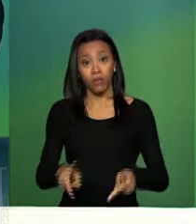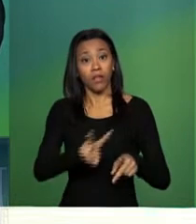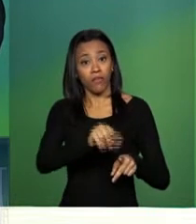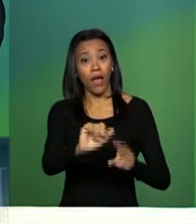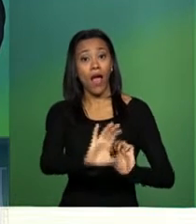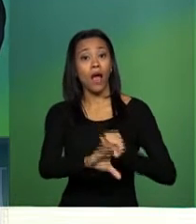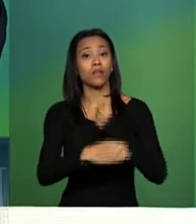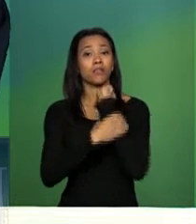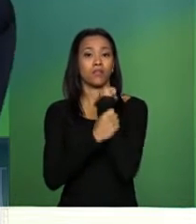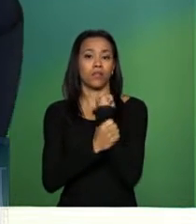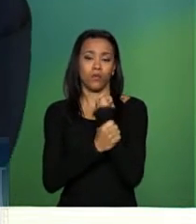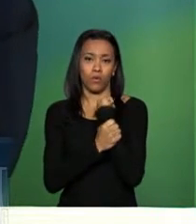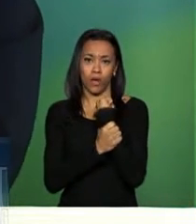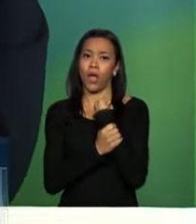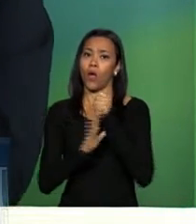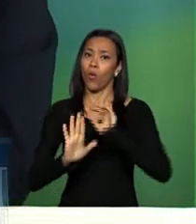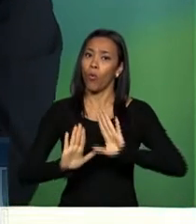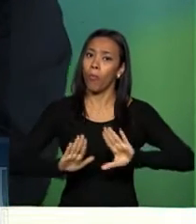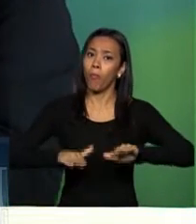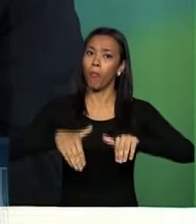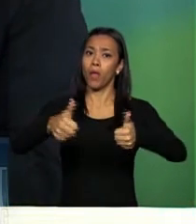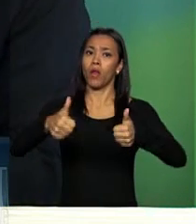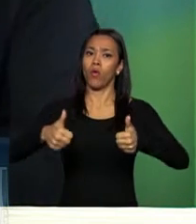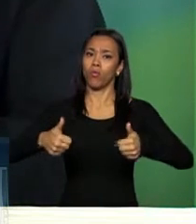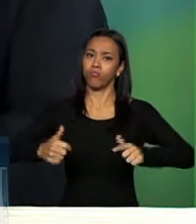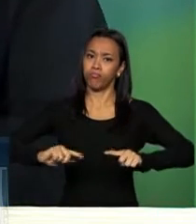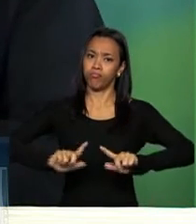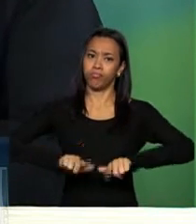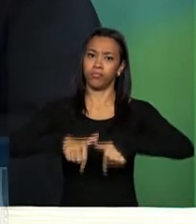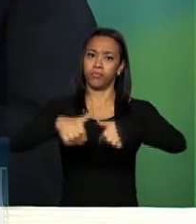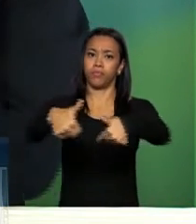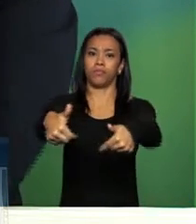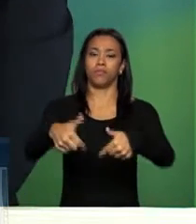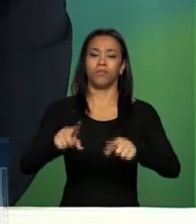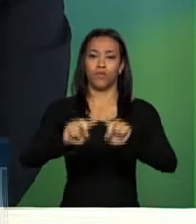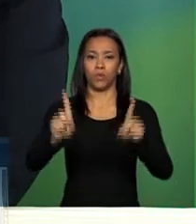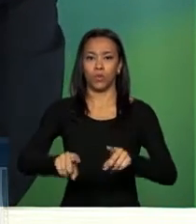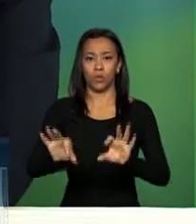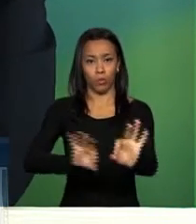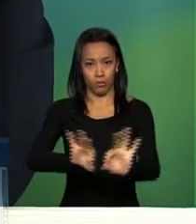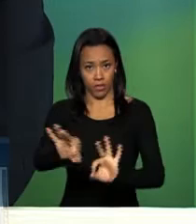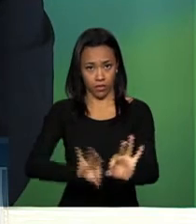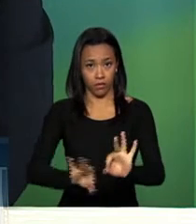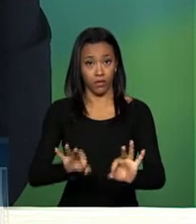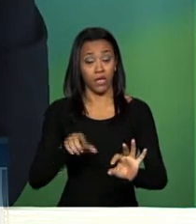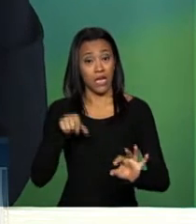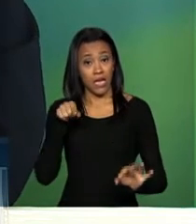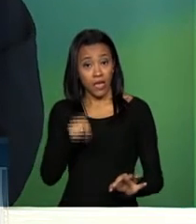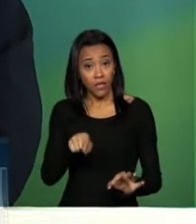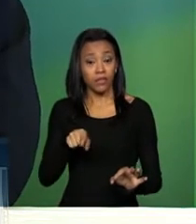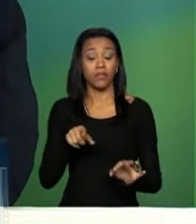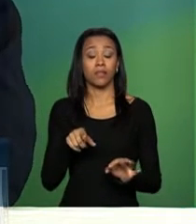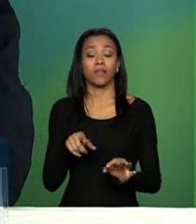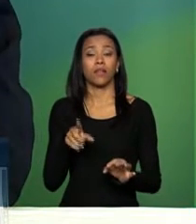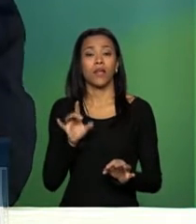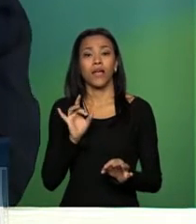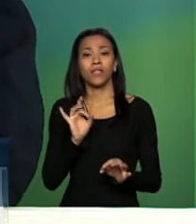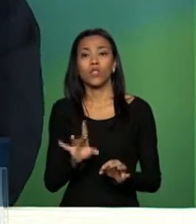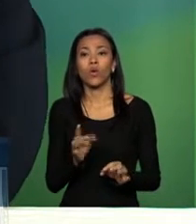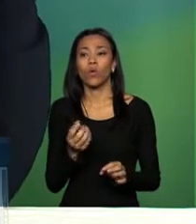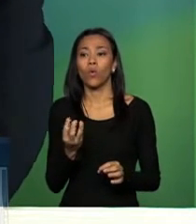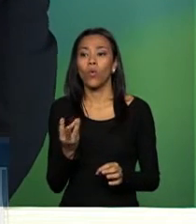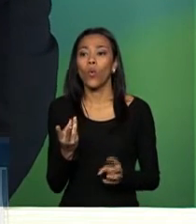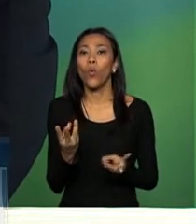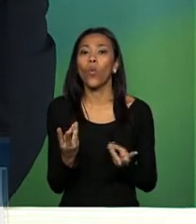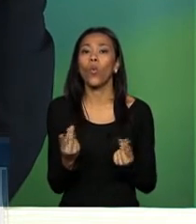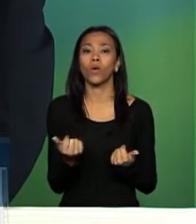melhor desempenho do plano. Mas nenhum plano pode se traduzir no exercício de metas